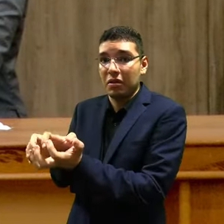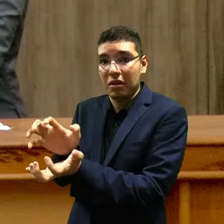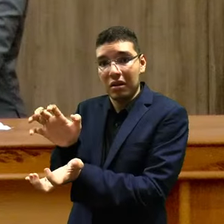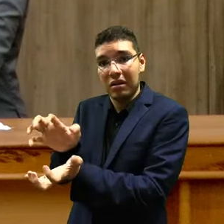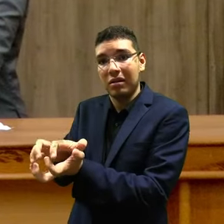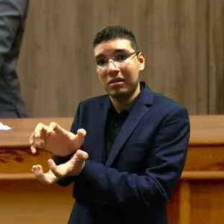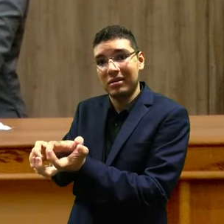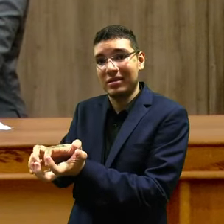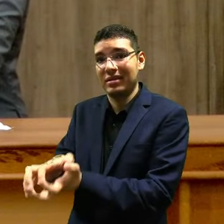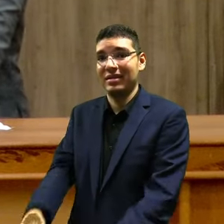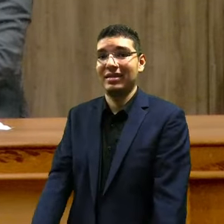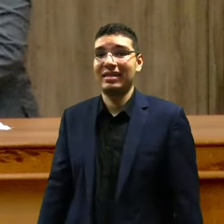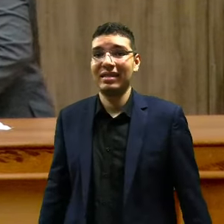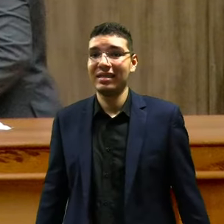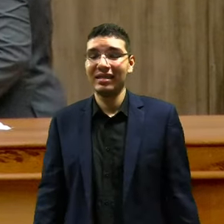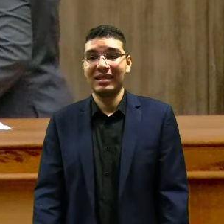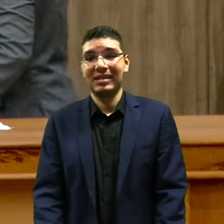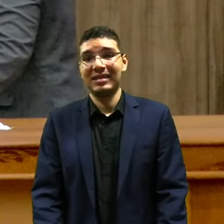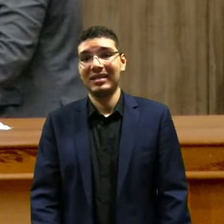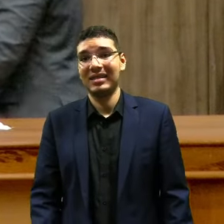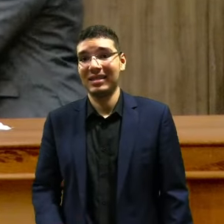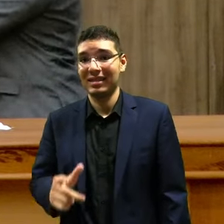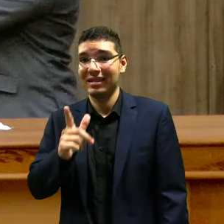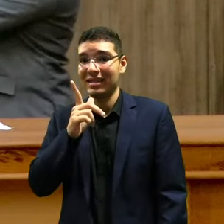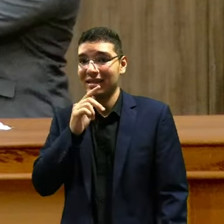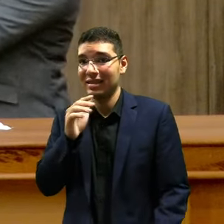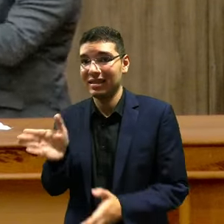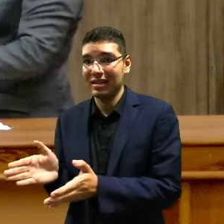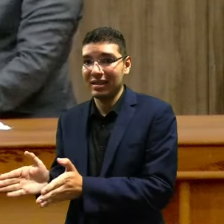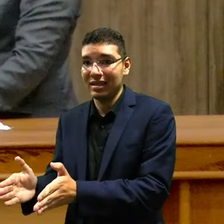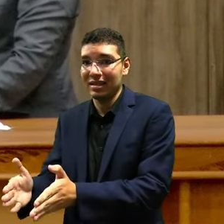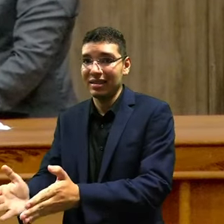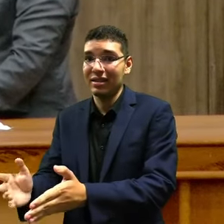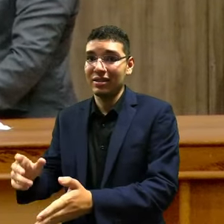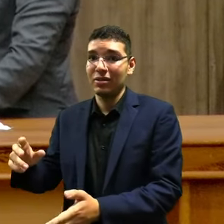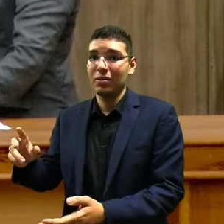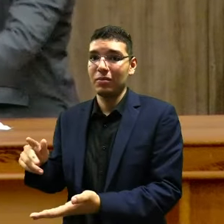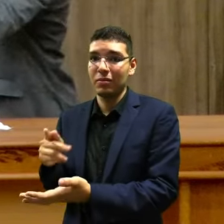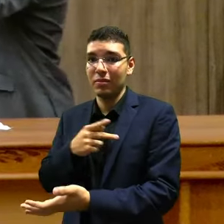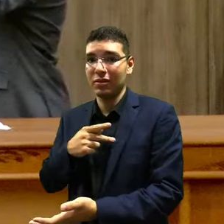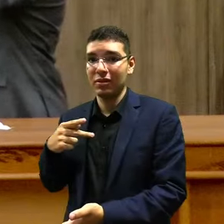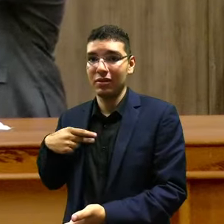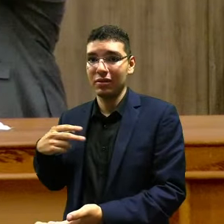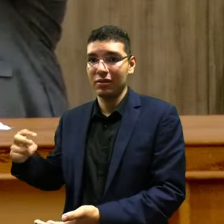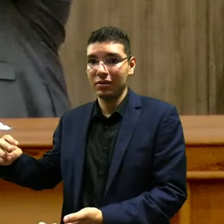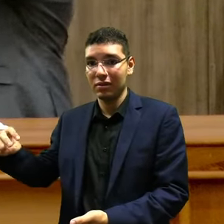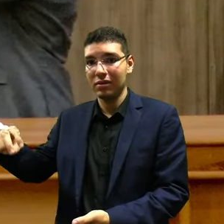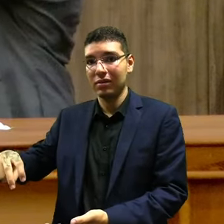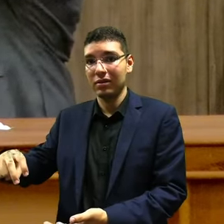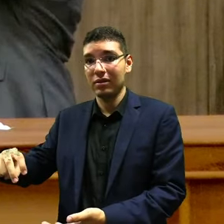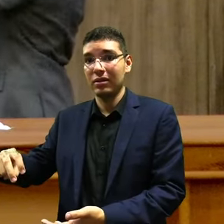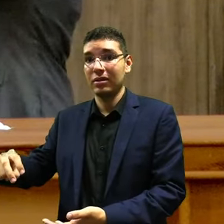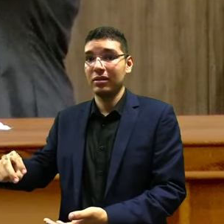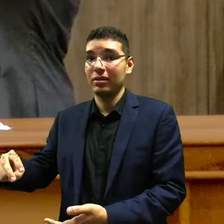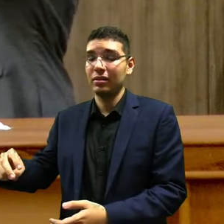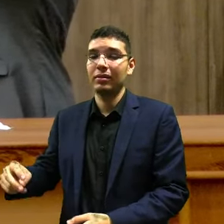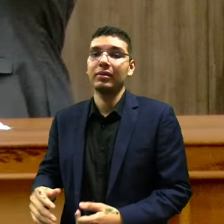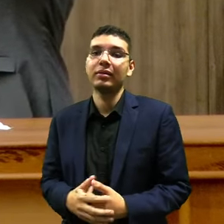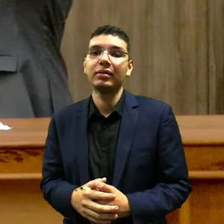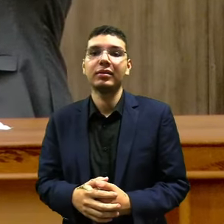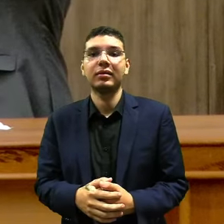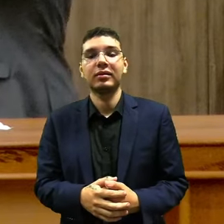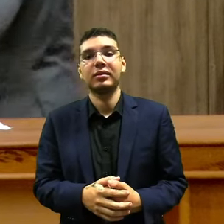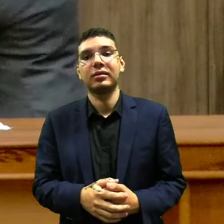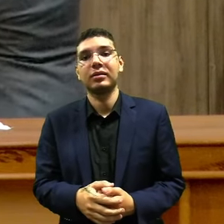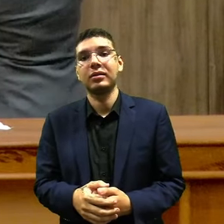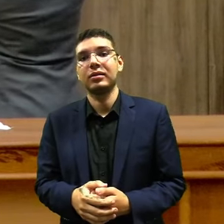jacaré Aí eu disse Ixi ele disse é um jacaré Ele bebe bebe bebe e